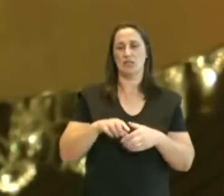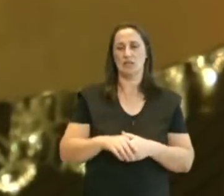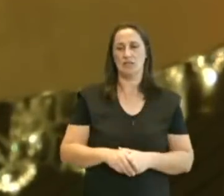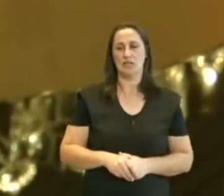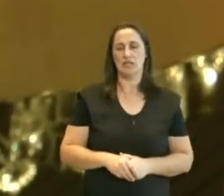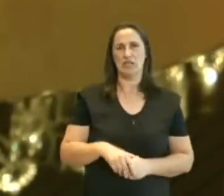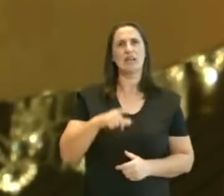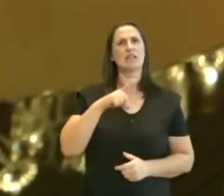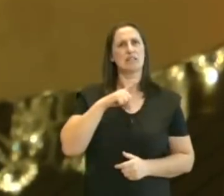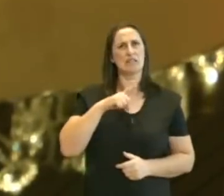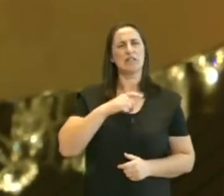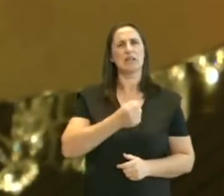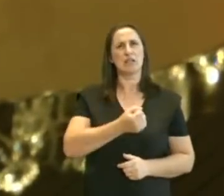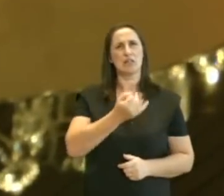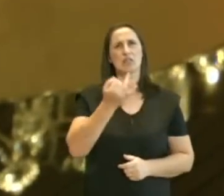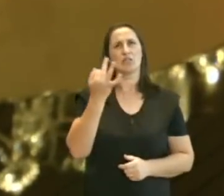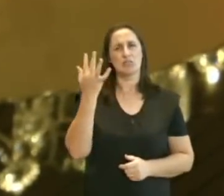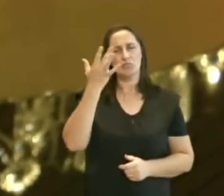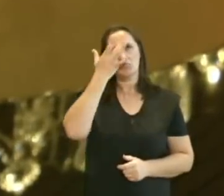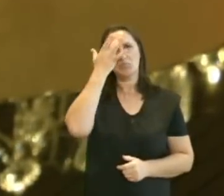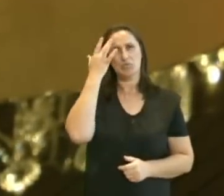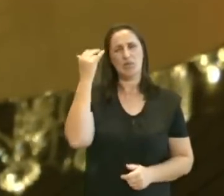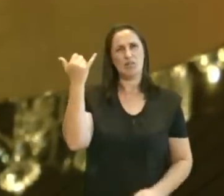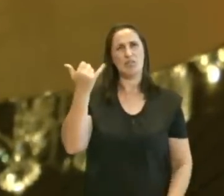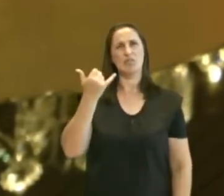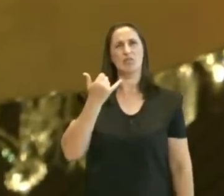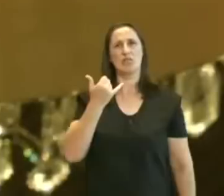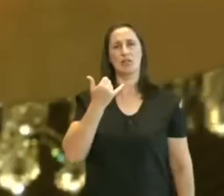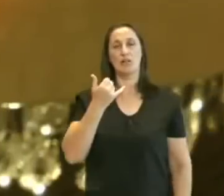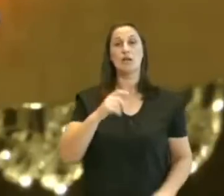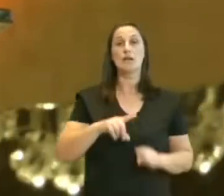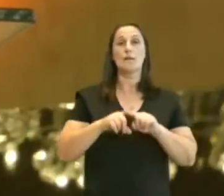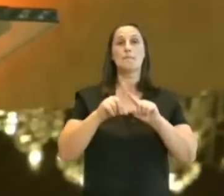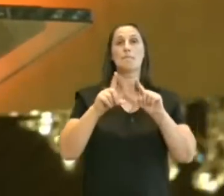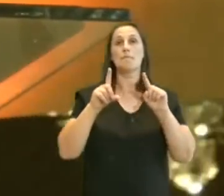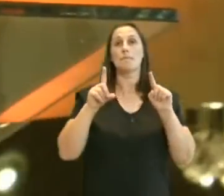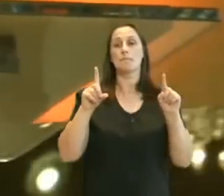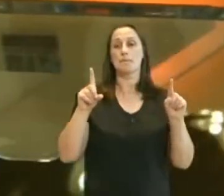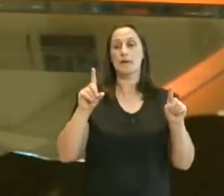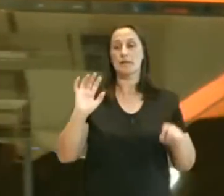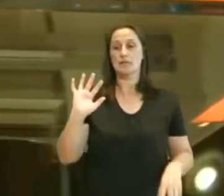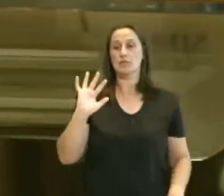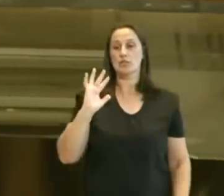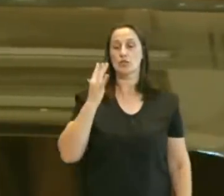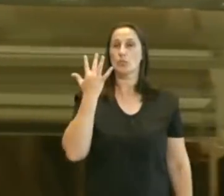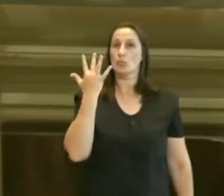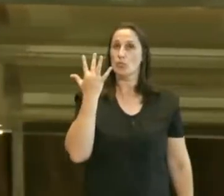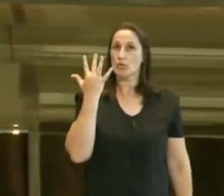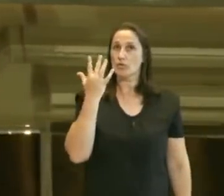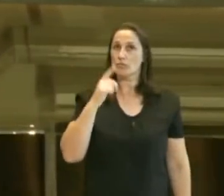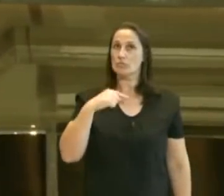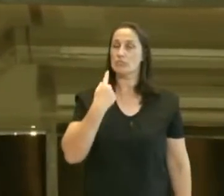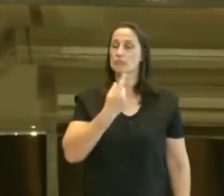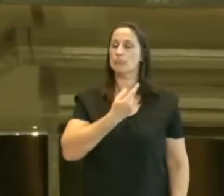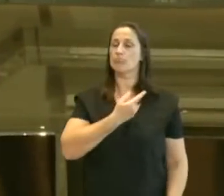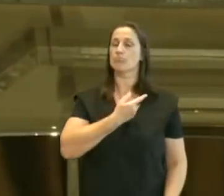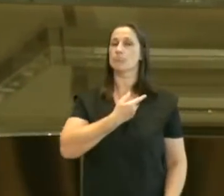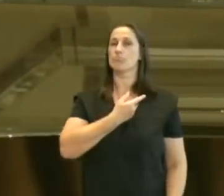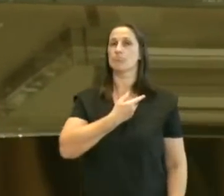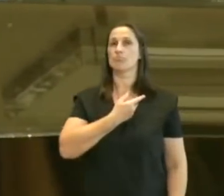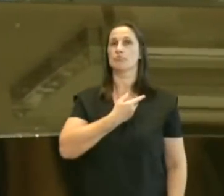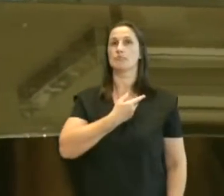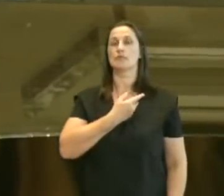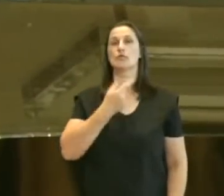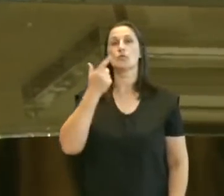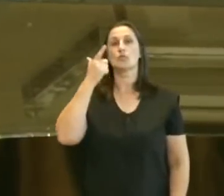vozes estranhas, né? Mas quando a gente faz a releitura da realidade, e a